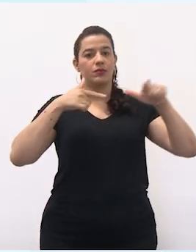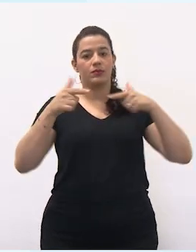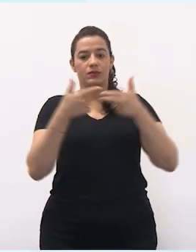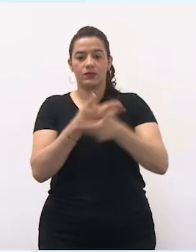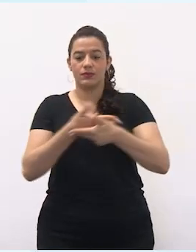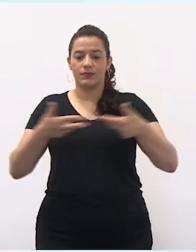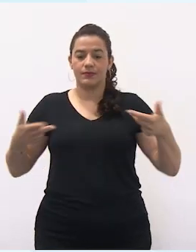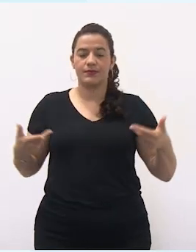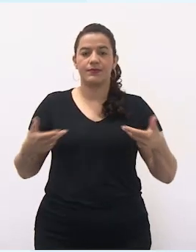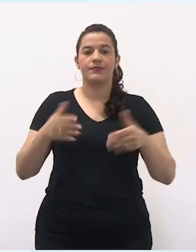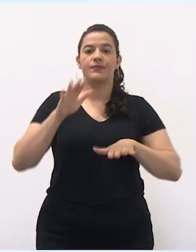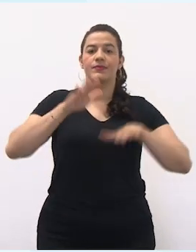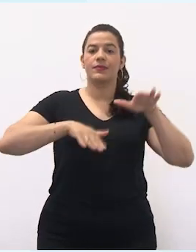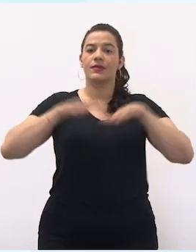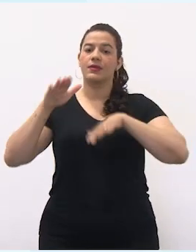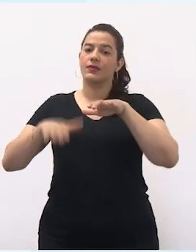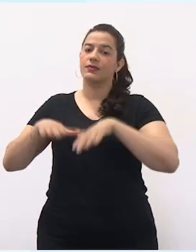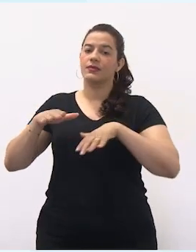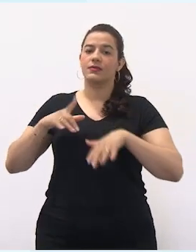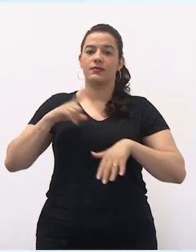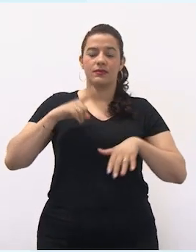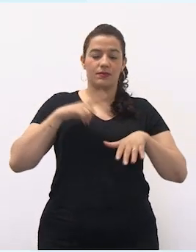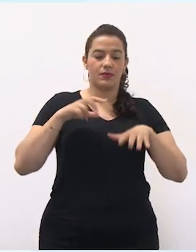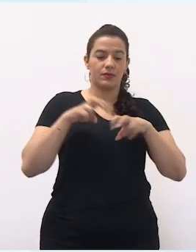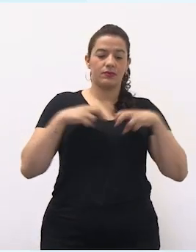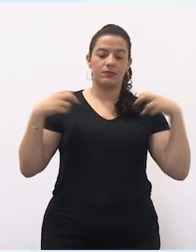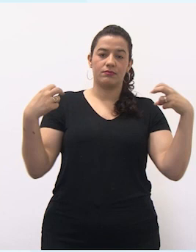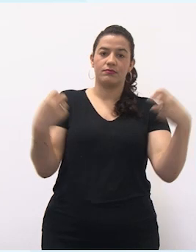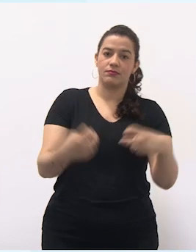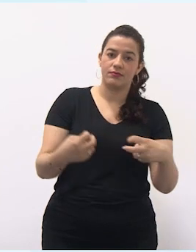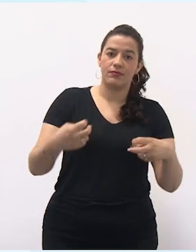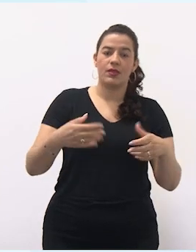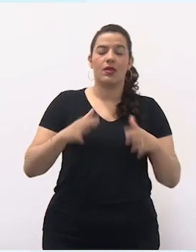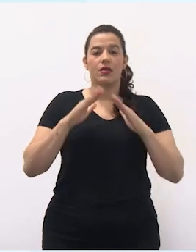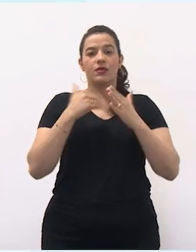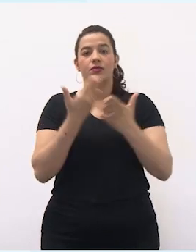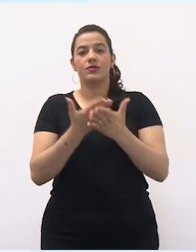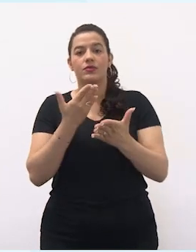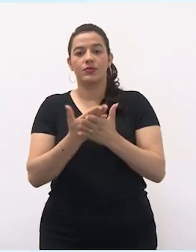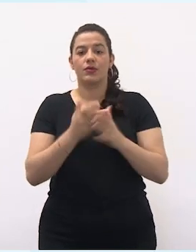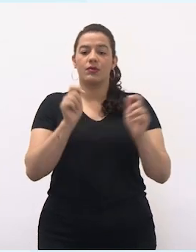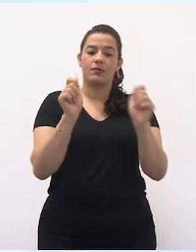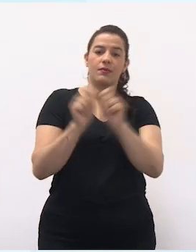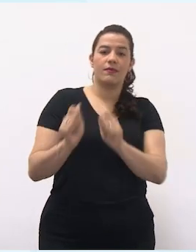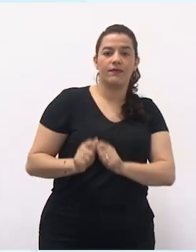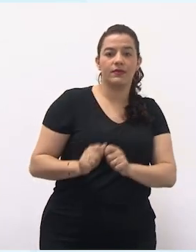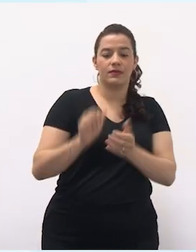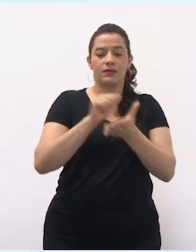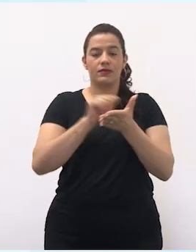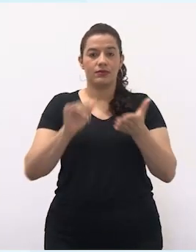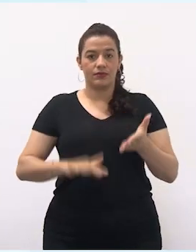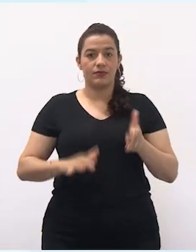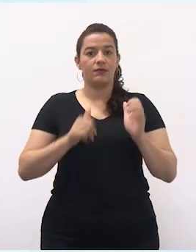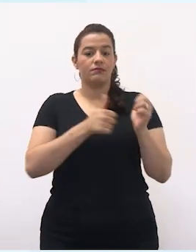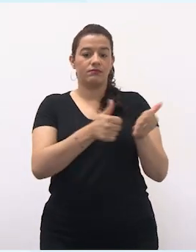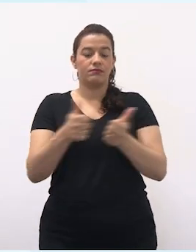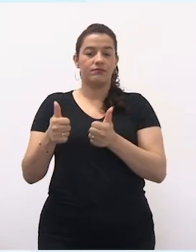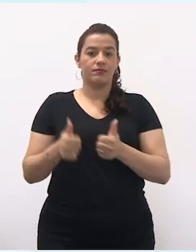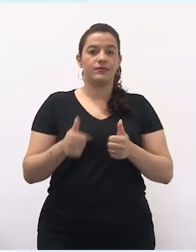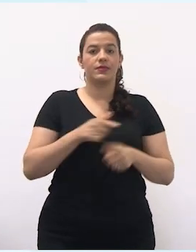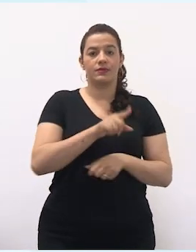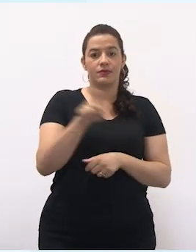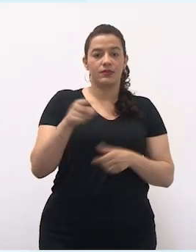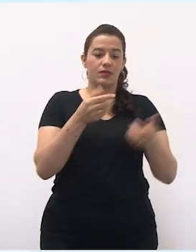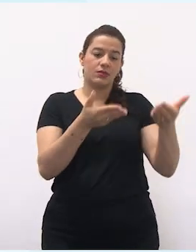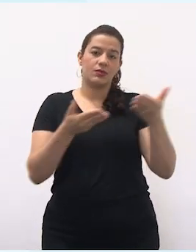círculos, como círculos restaurativos também, caso a escola já venha praticando, já venha exercitando essa atividade. E façam um